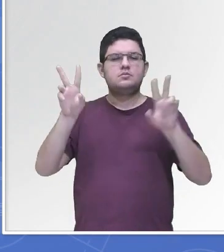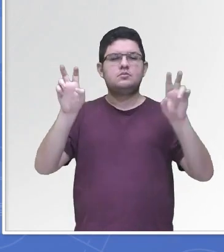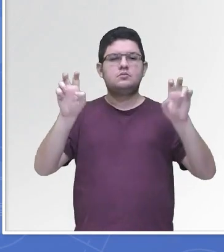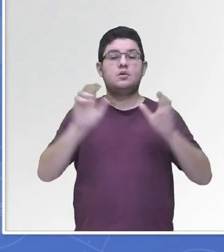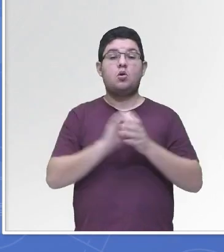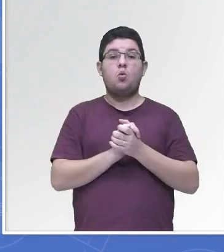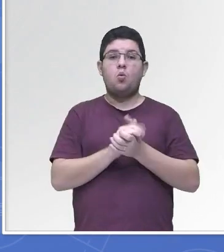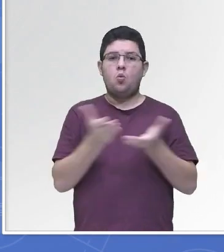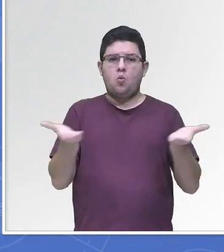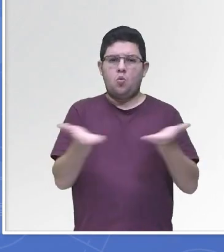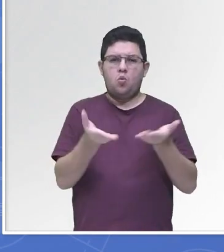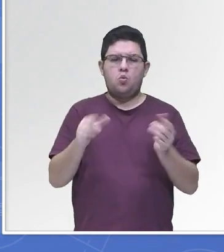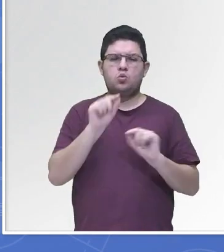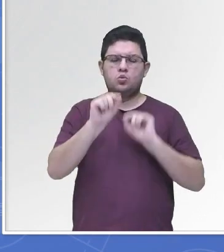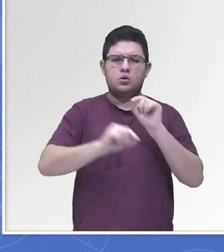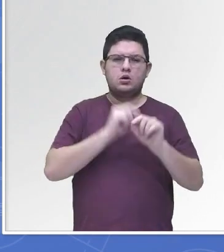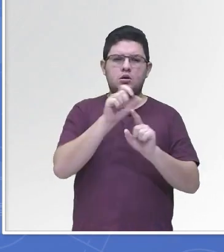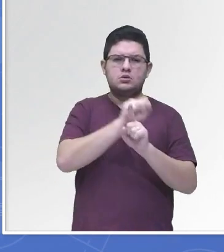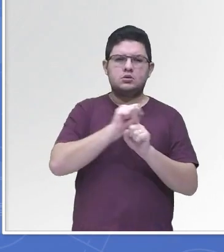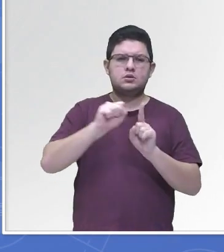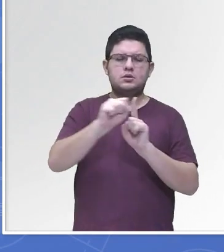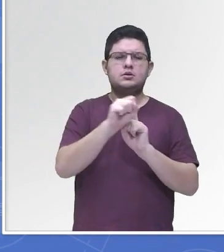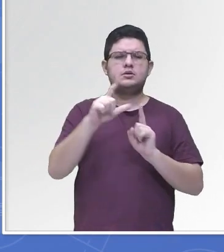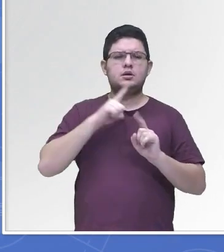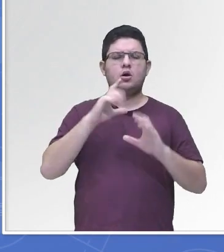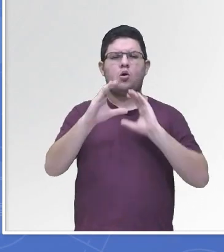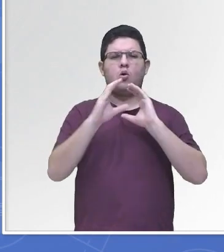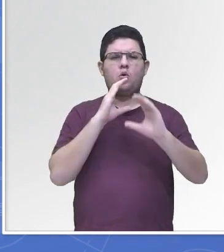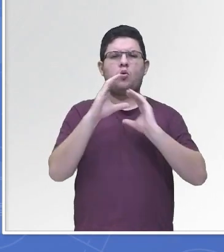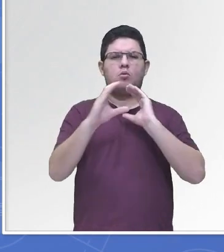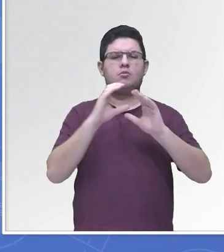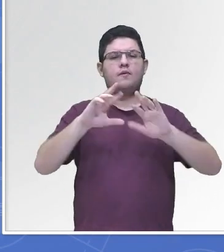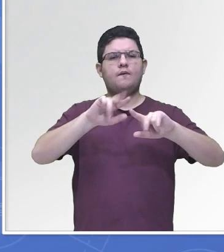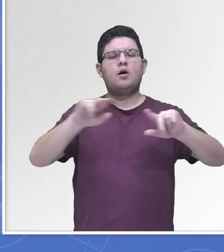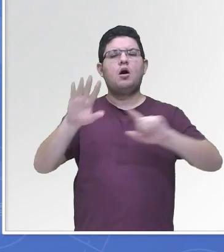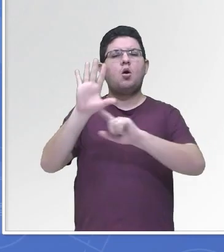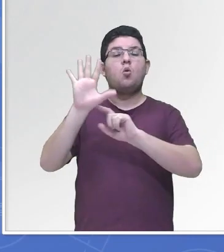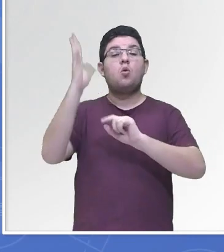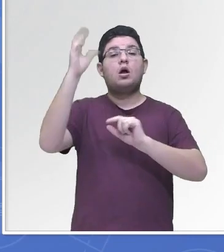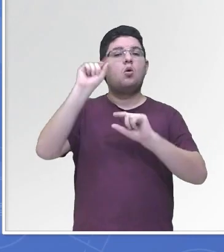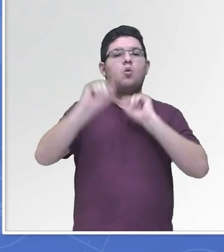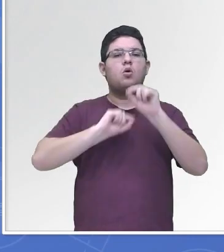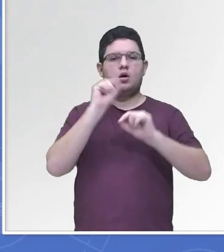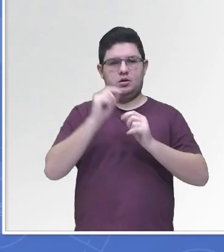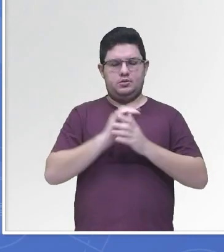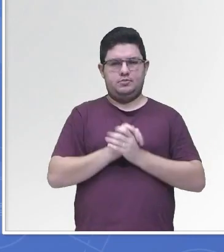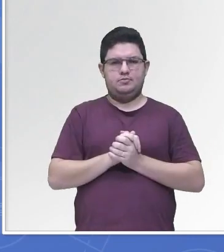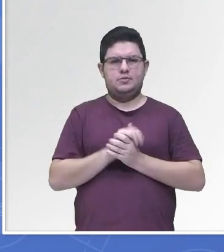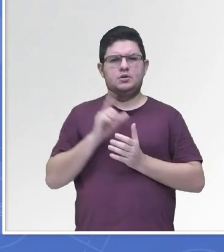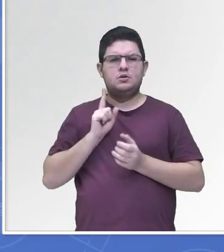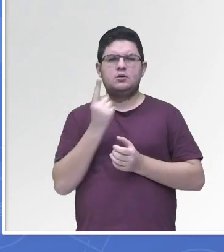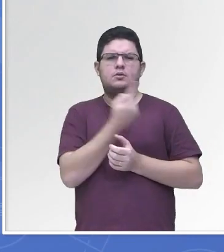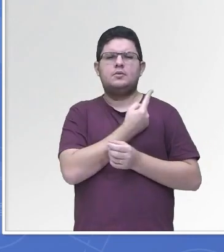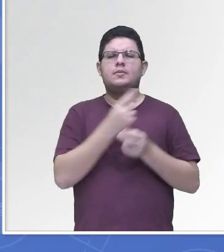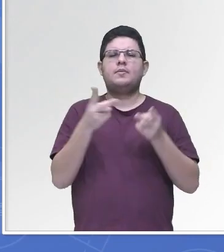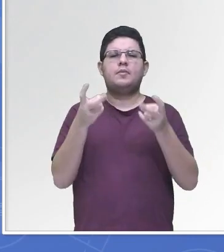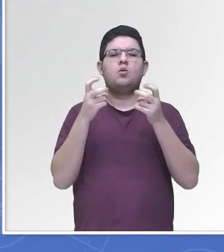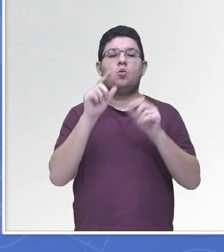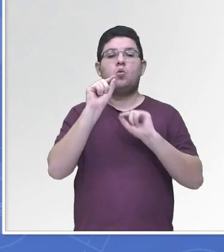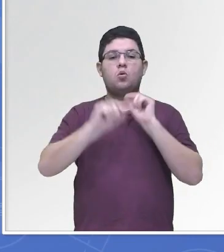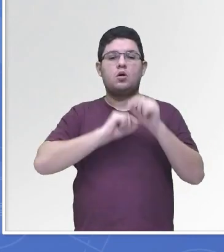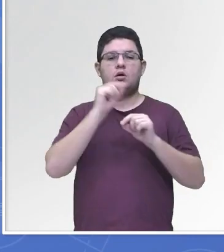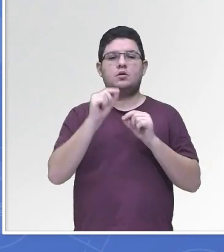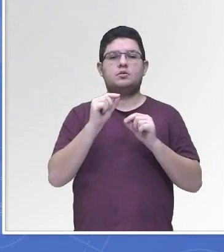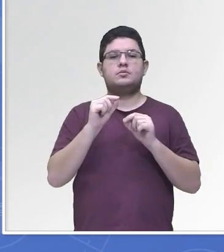acontece hoje nos meios de comunicação, num grande geral? O que acontece? O que nós percebemos? Nós estamos num grande boom